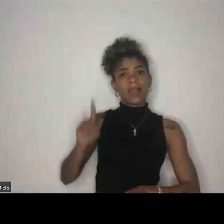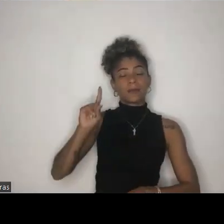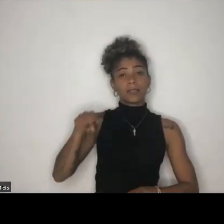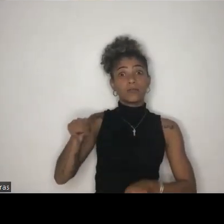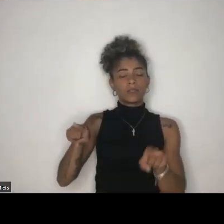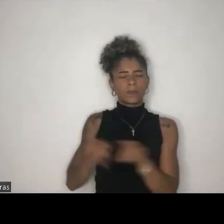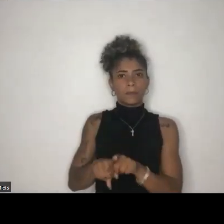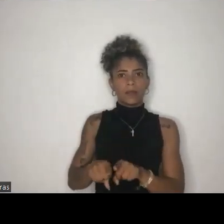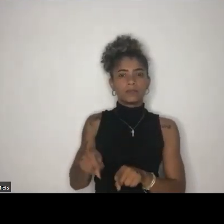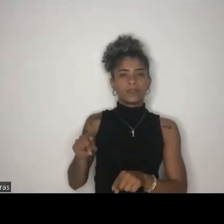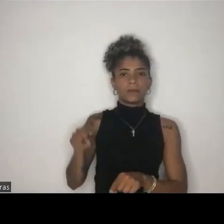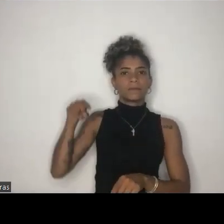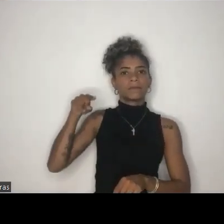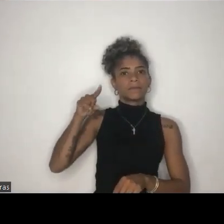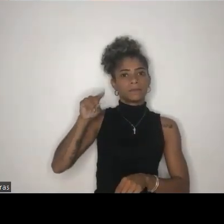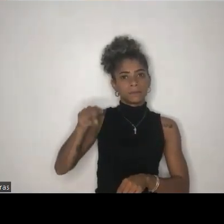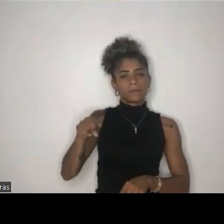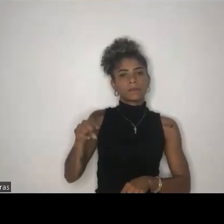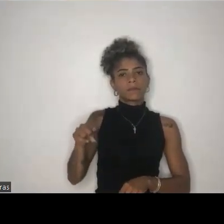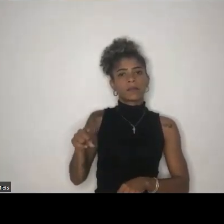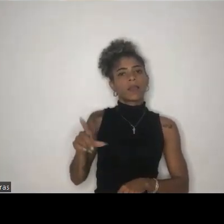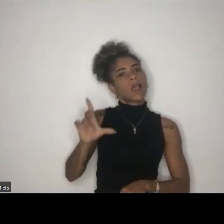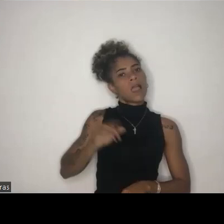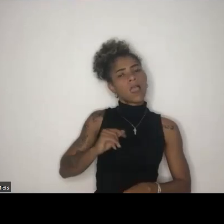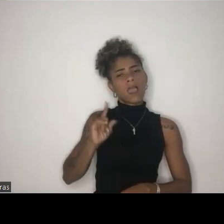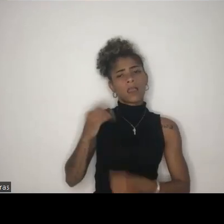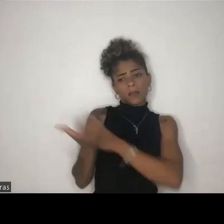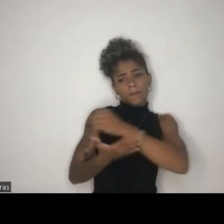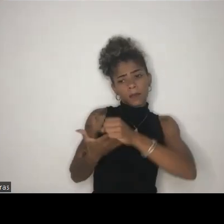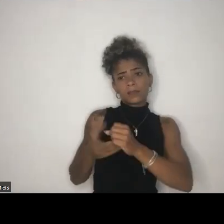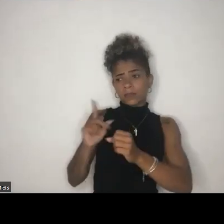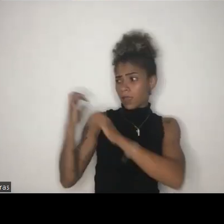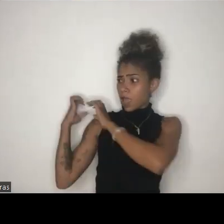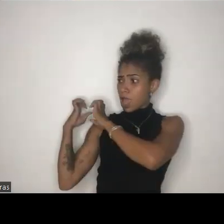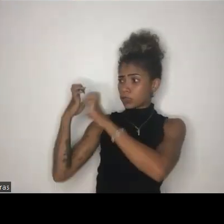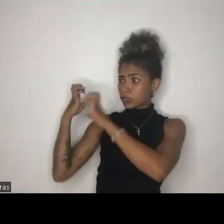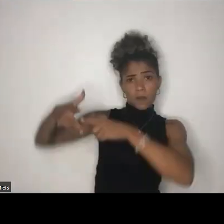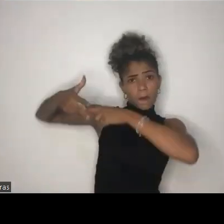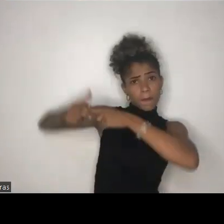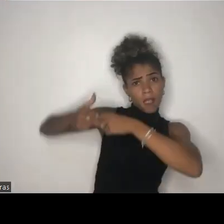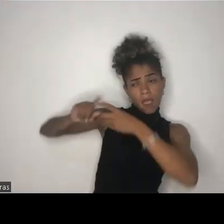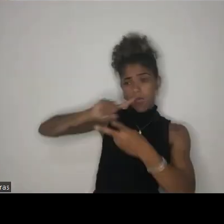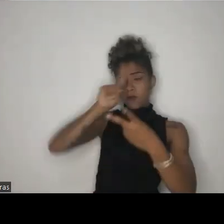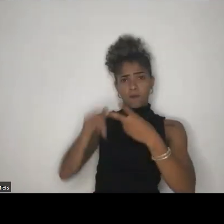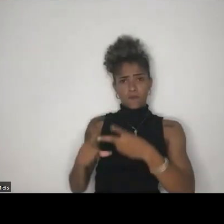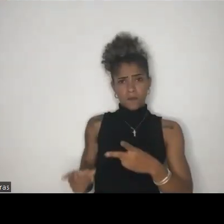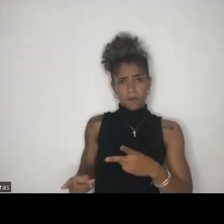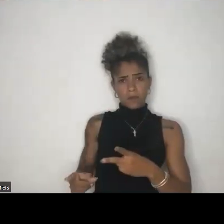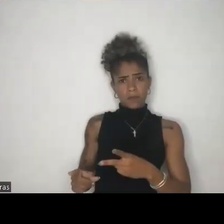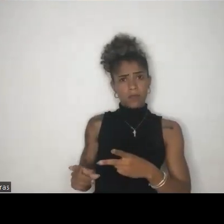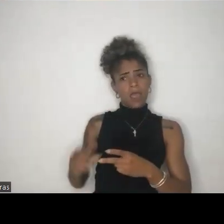de Swap Station Então o meu time era basicamente engenheiros mecânicos Engenheiros elétricos